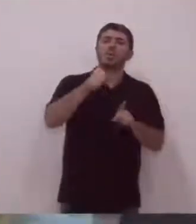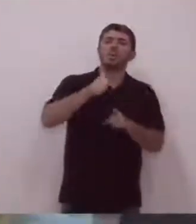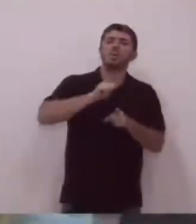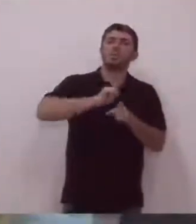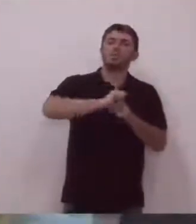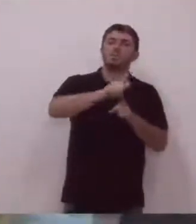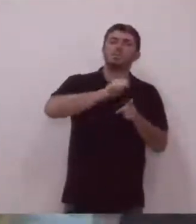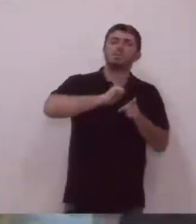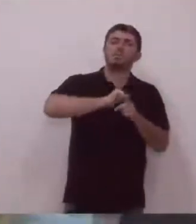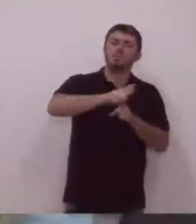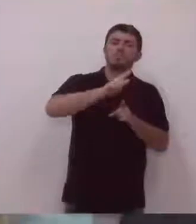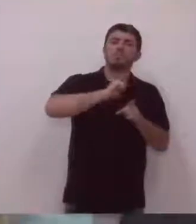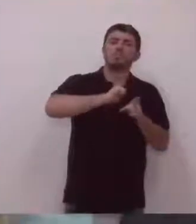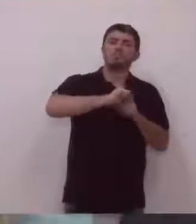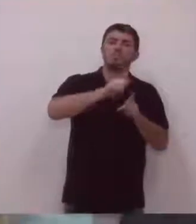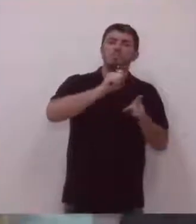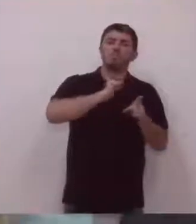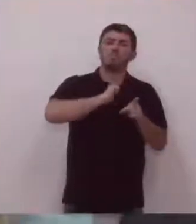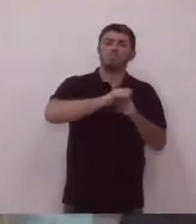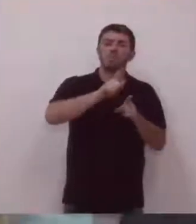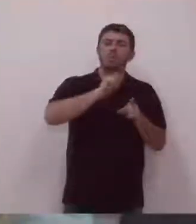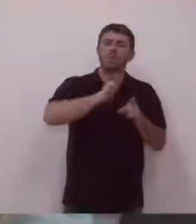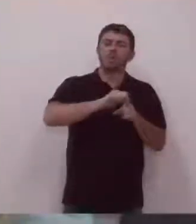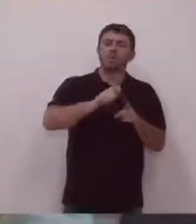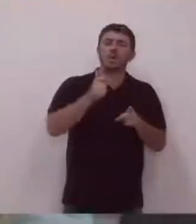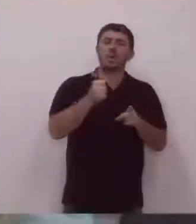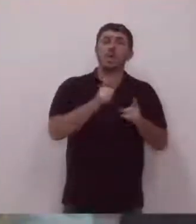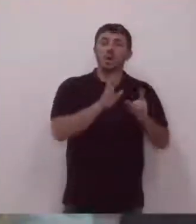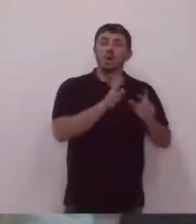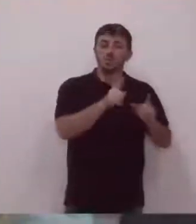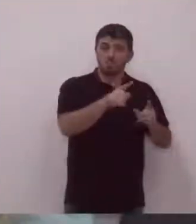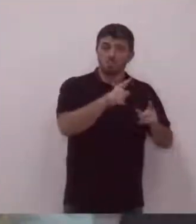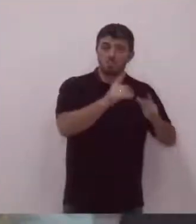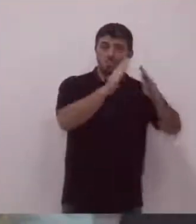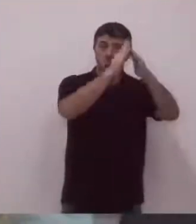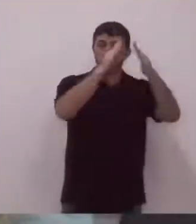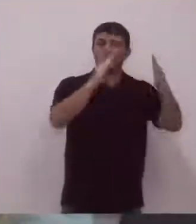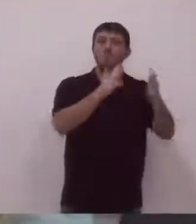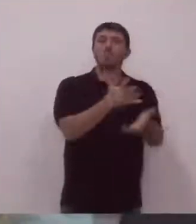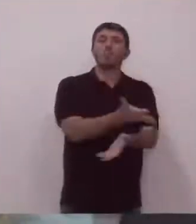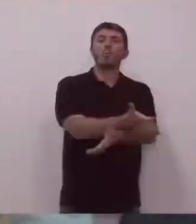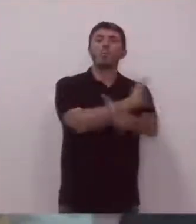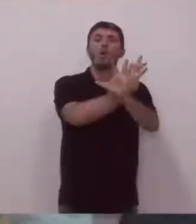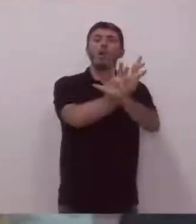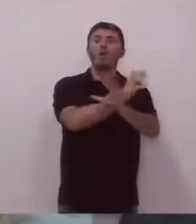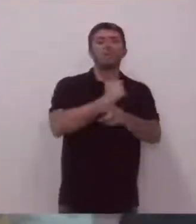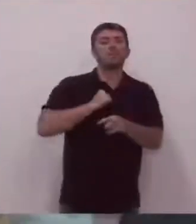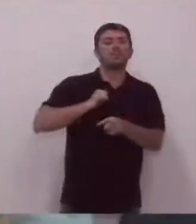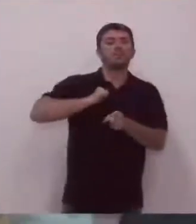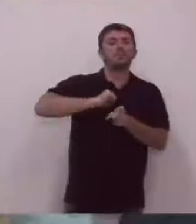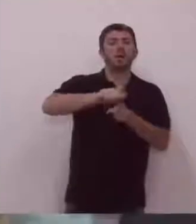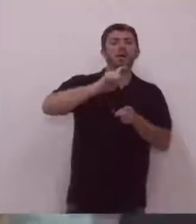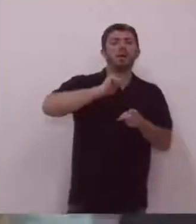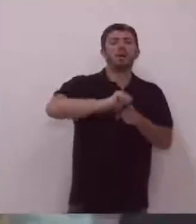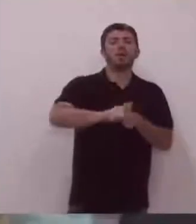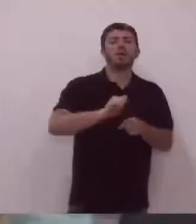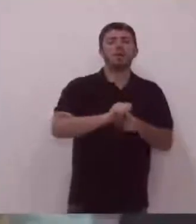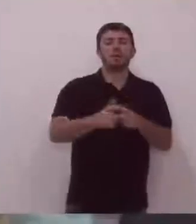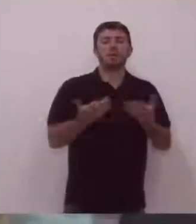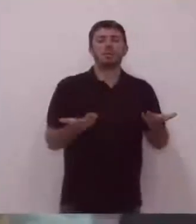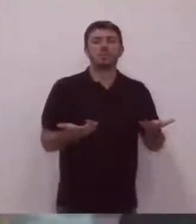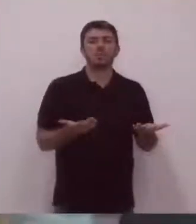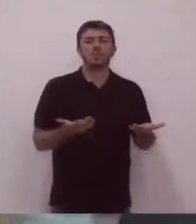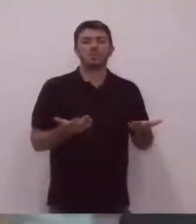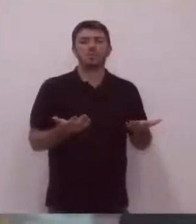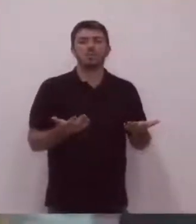11 meses de pagamento de aluguel com o prédio vazio. Então, democraticamente, eu não tenho preocupação de ganhar ou